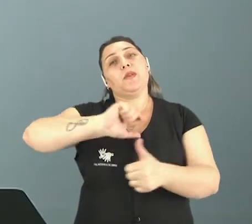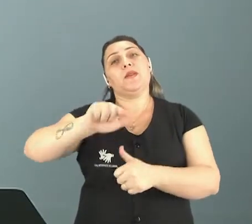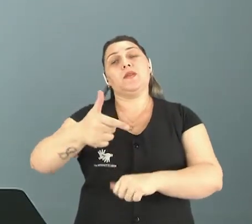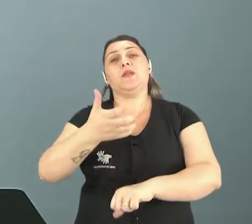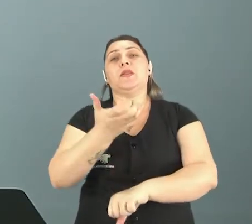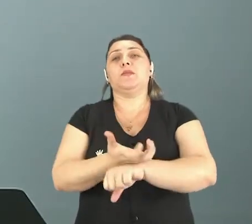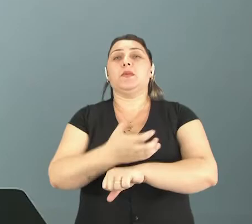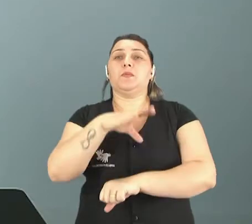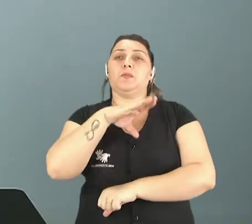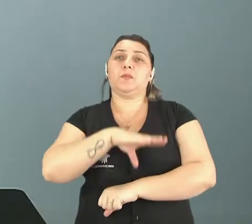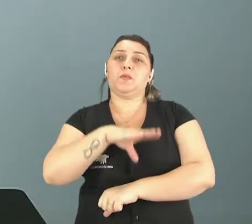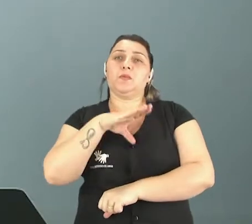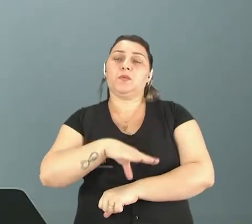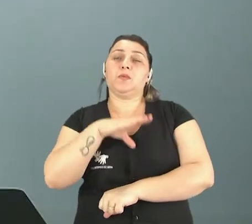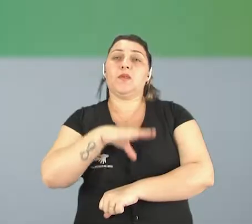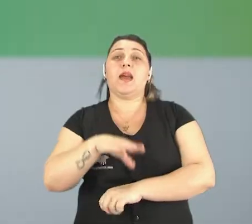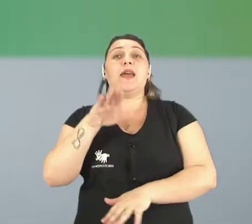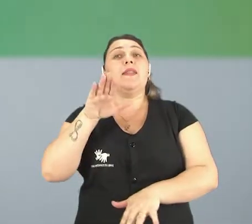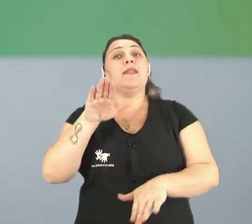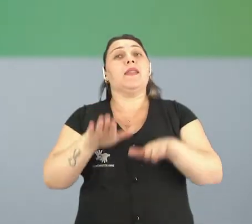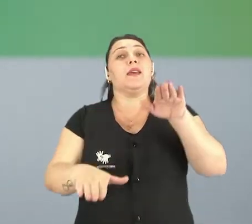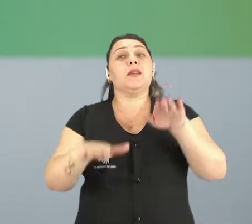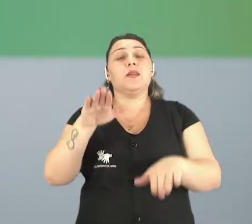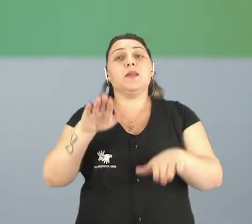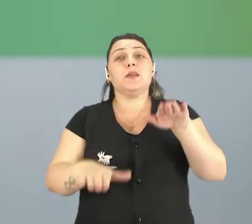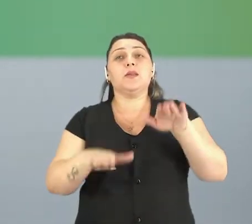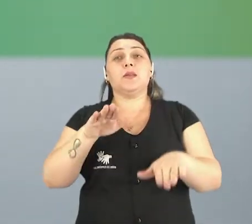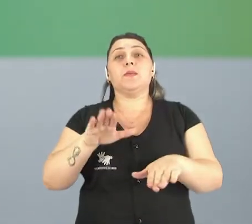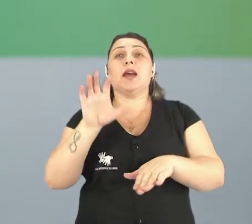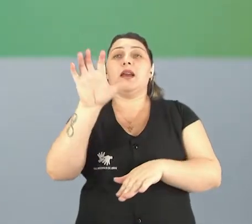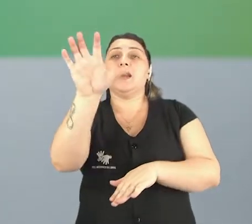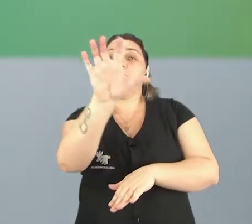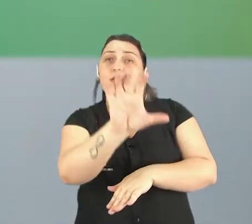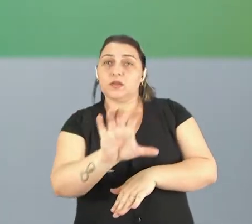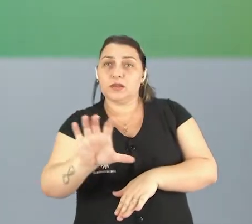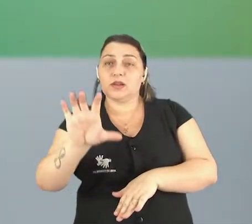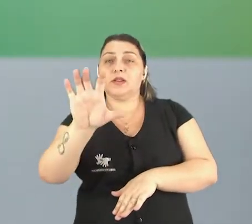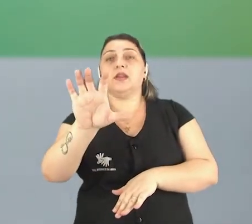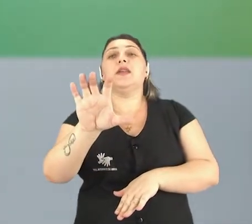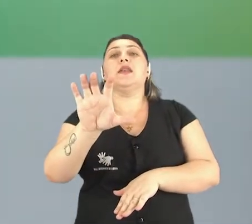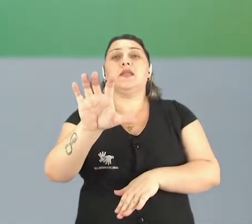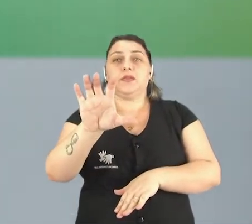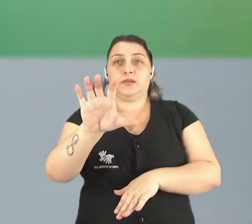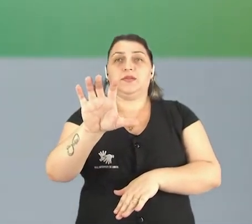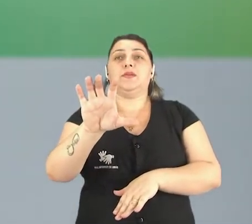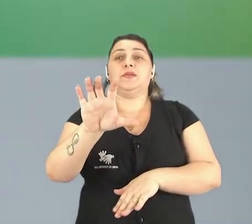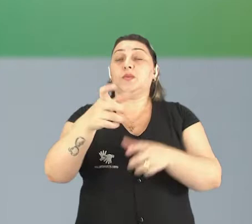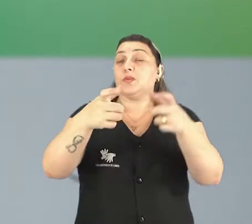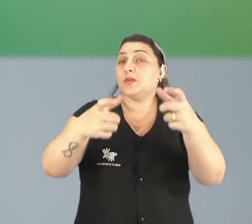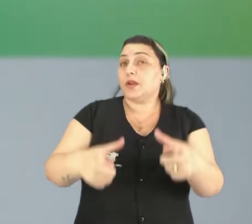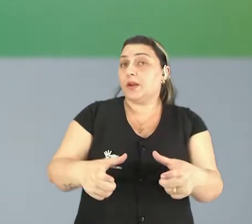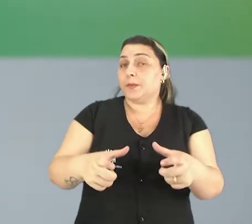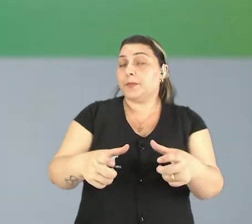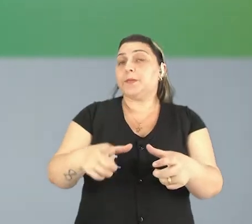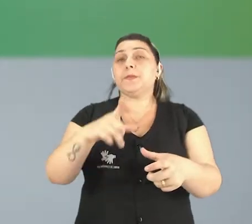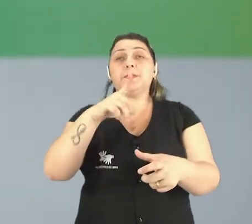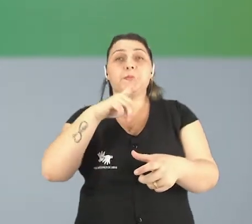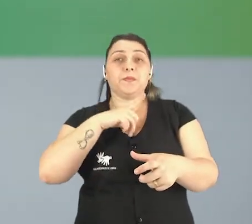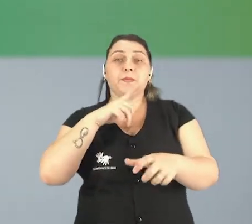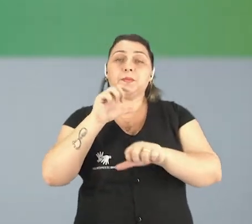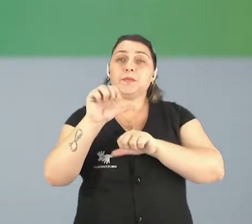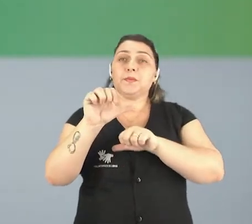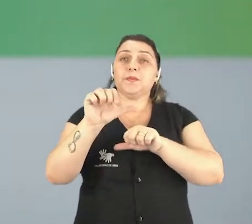língua portuguesa, de acordo, com a sua regionalidade, a sua região, o seu lugar, temos